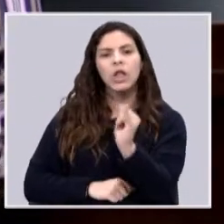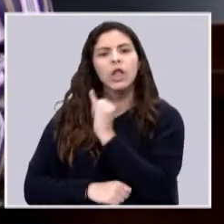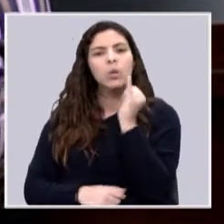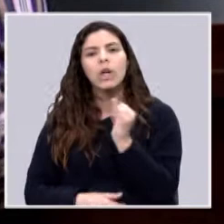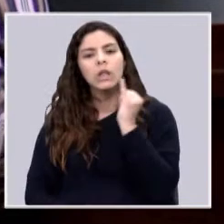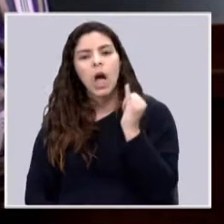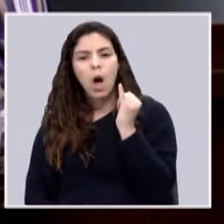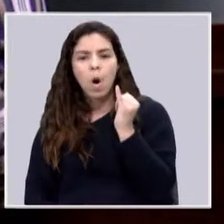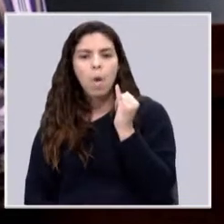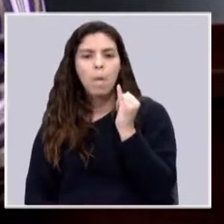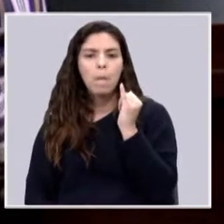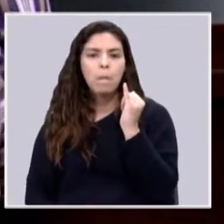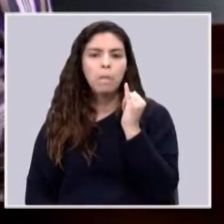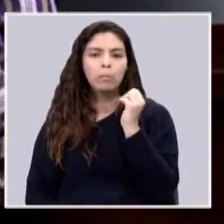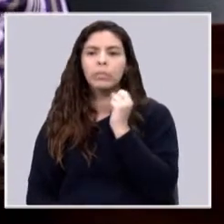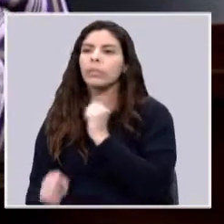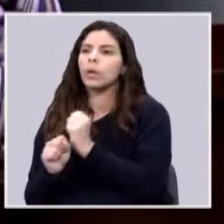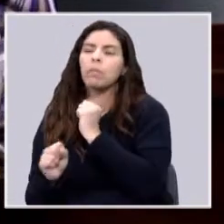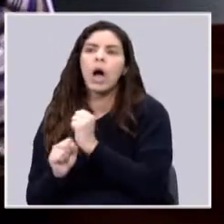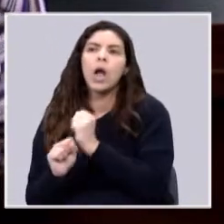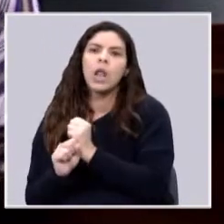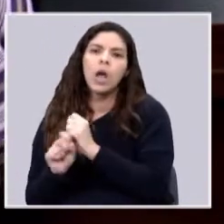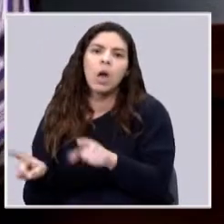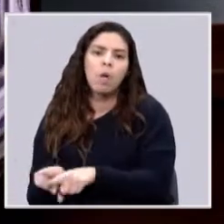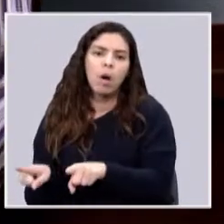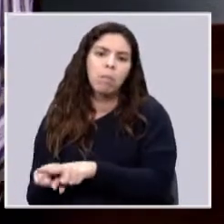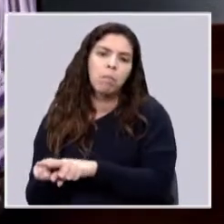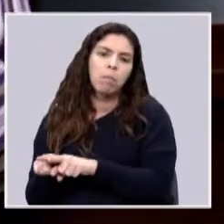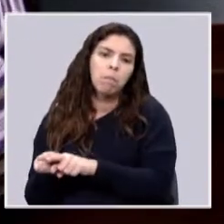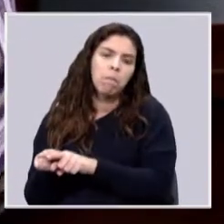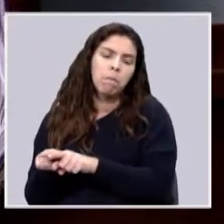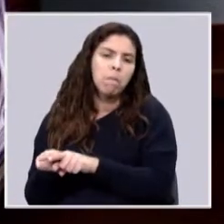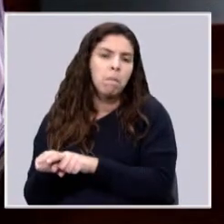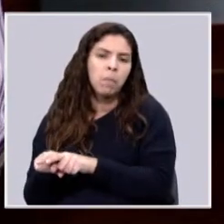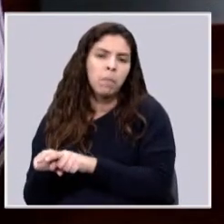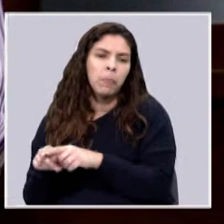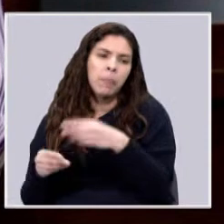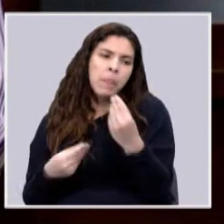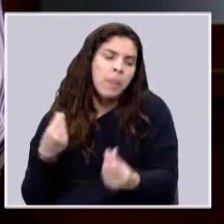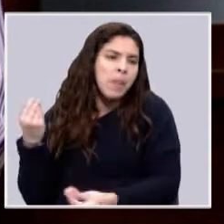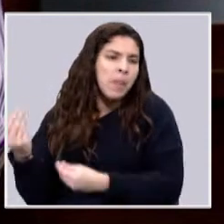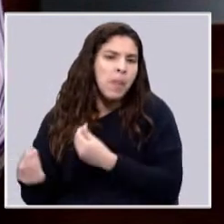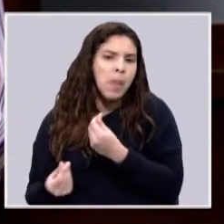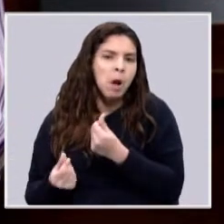instituição que trabalha assim de uma forma mais